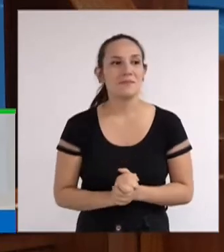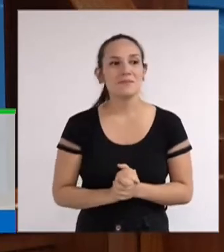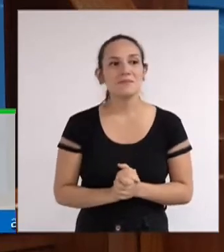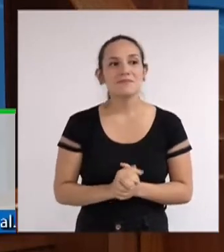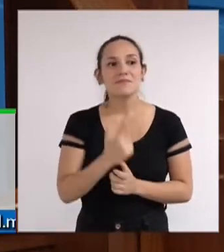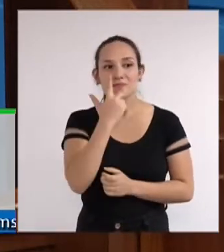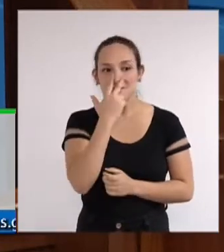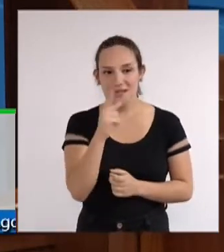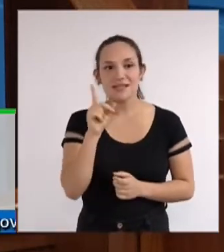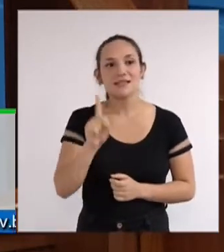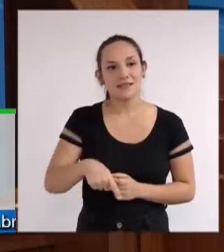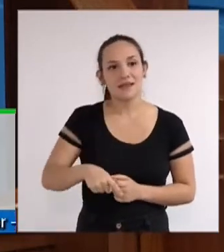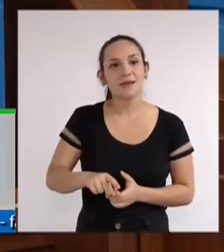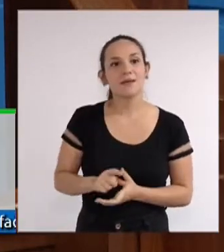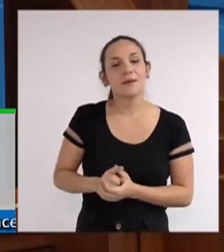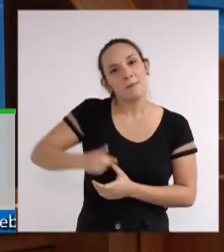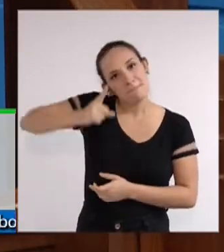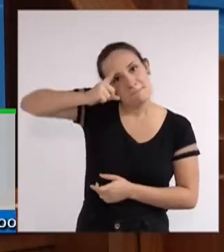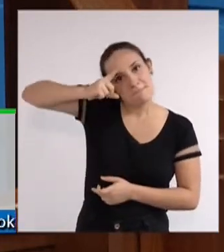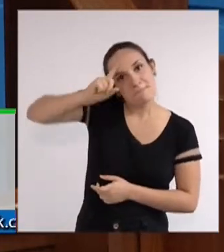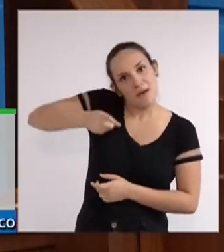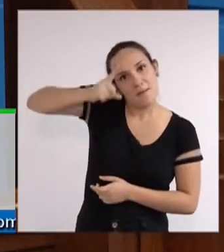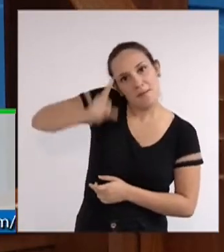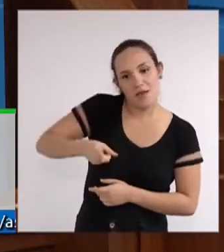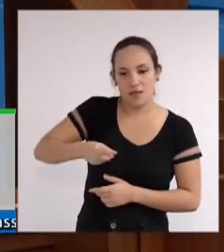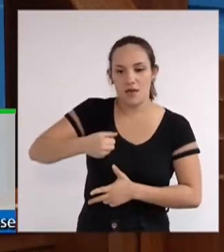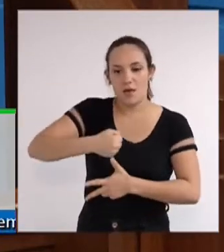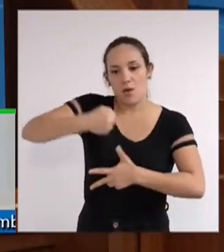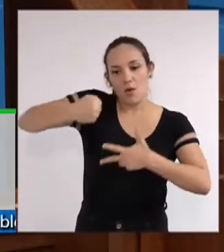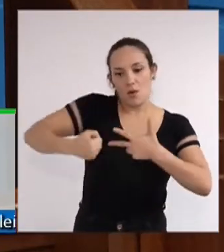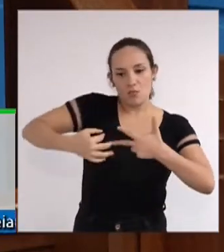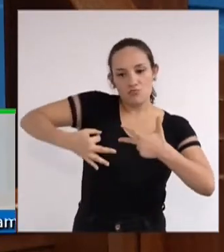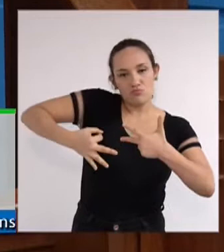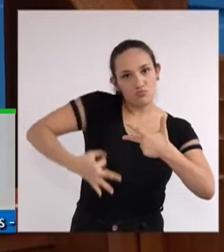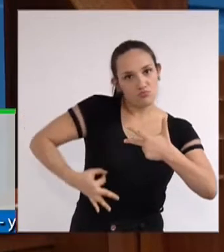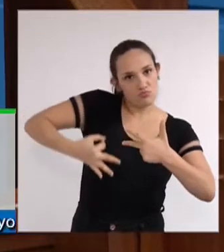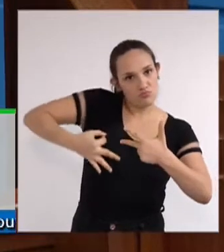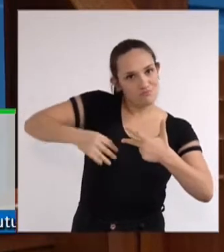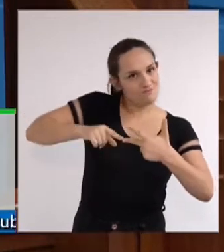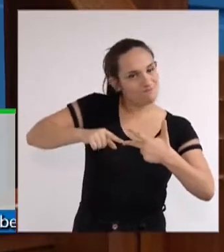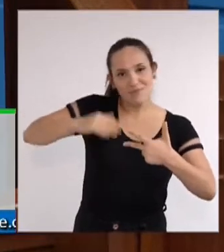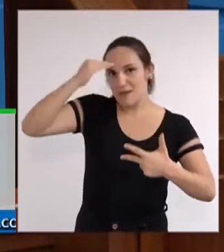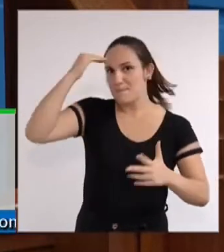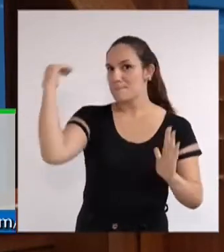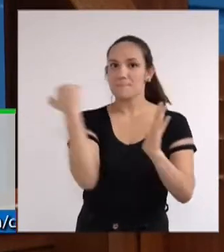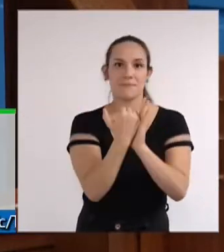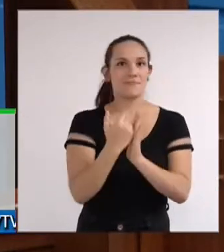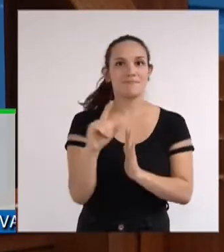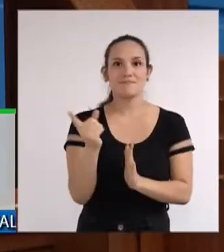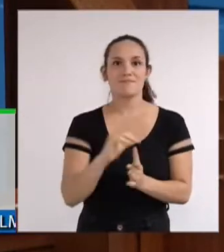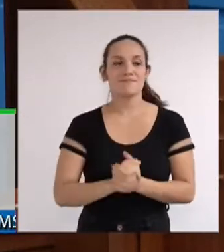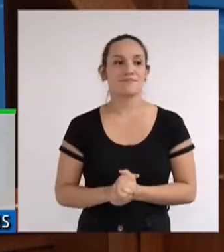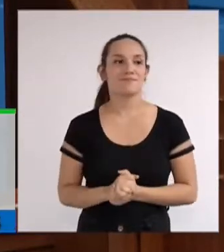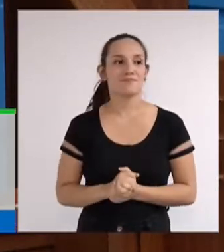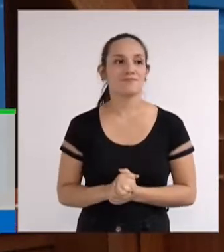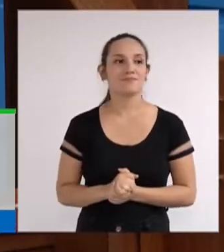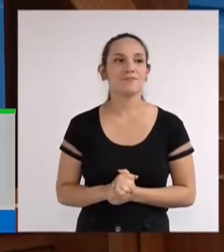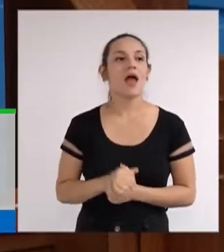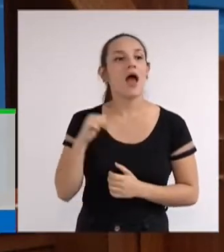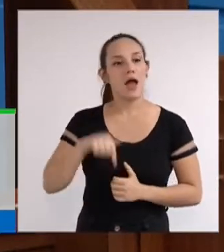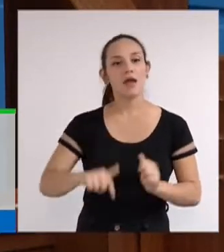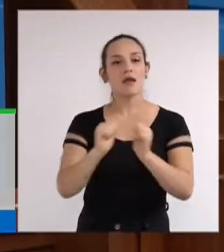sistema ditatorial do Poder Judiciário. O Poder Judiciário não respeita essa